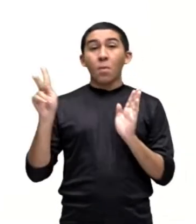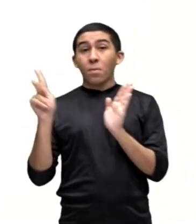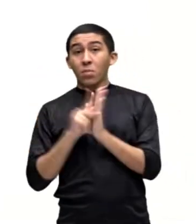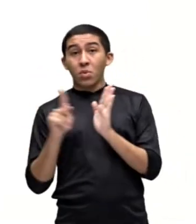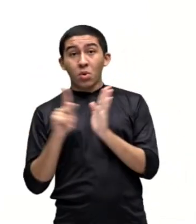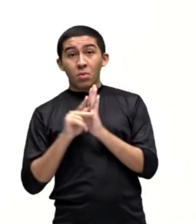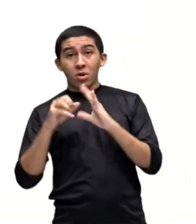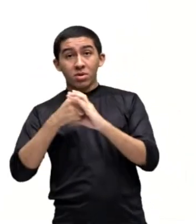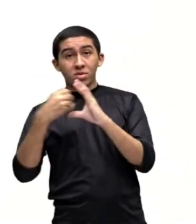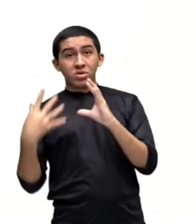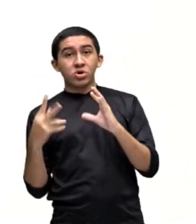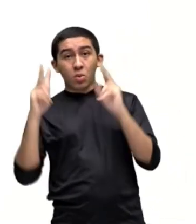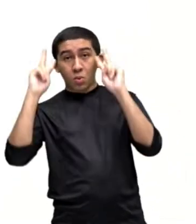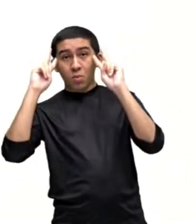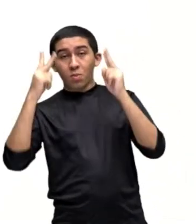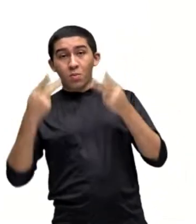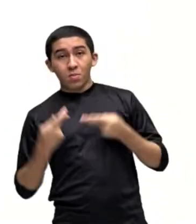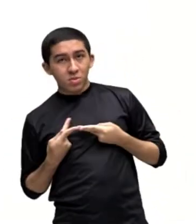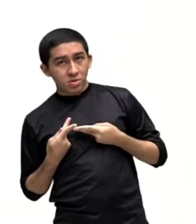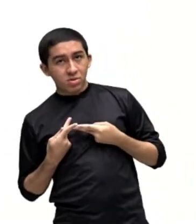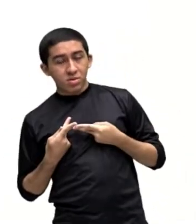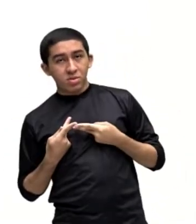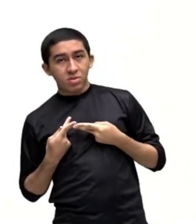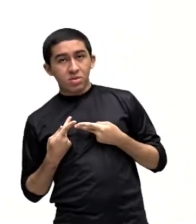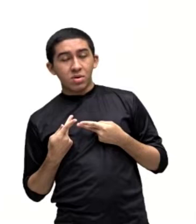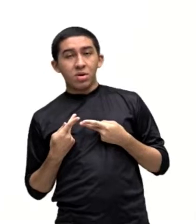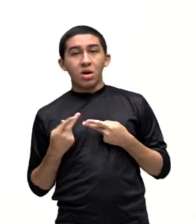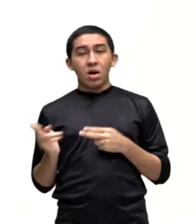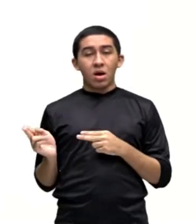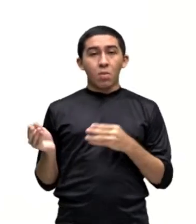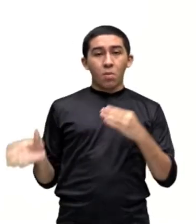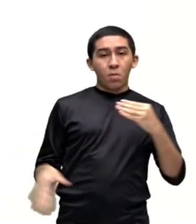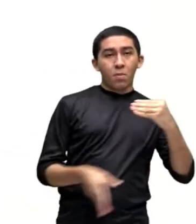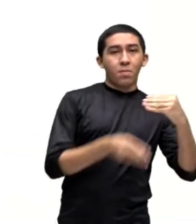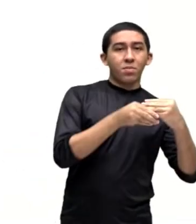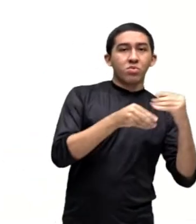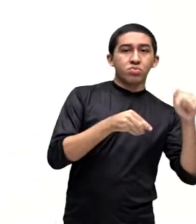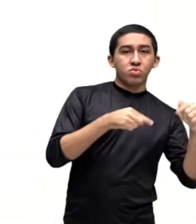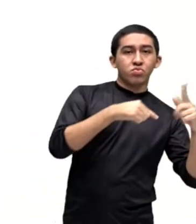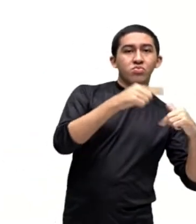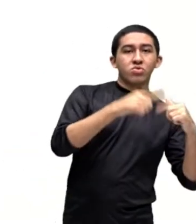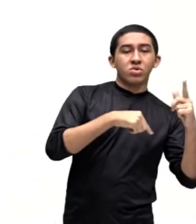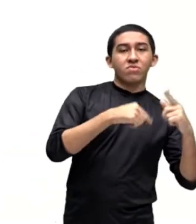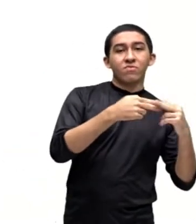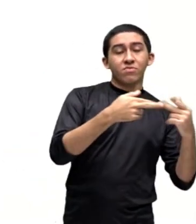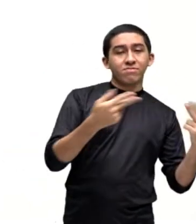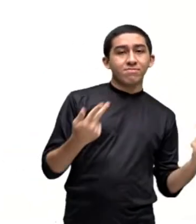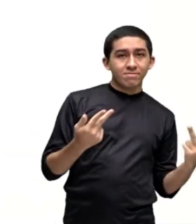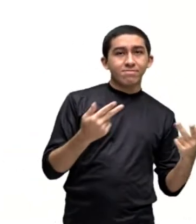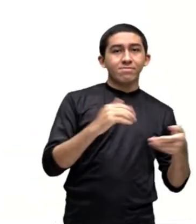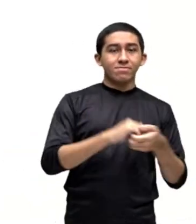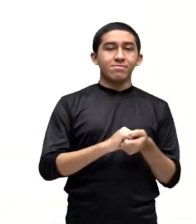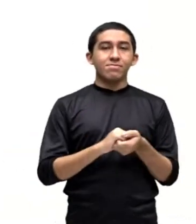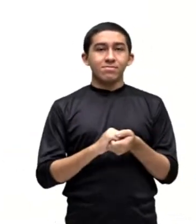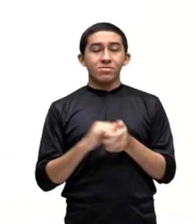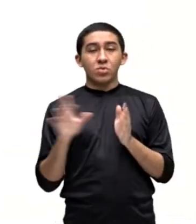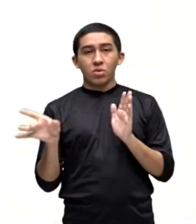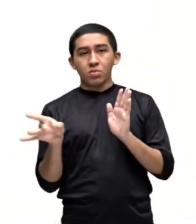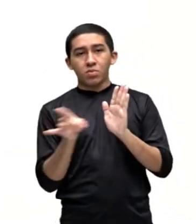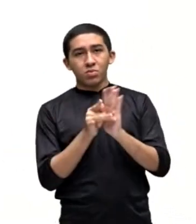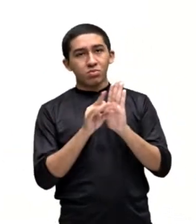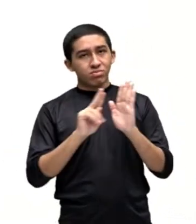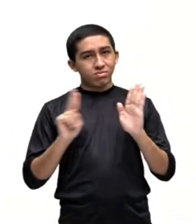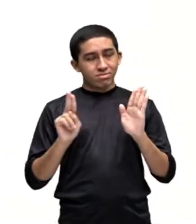esses elementos inanimados ou irracionais, então nós dizemos que nós temos prosopopeia ou personificação, tá